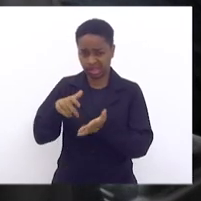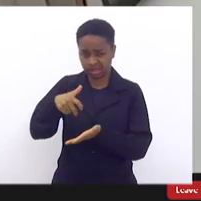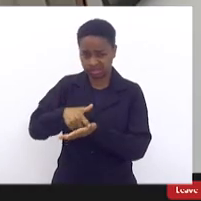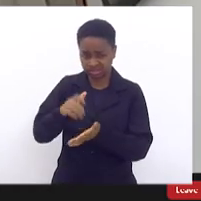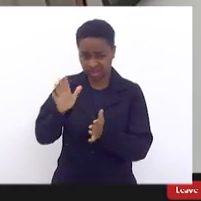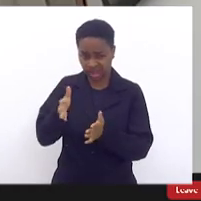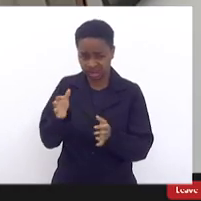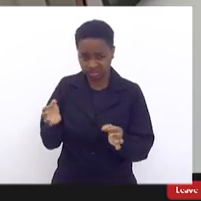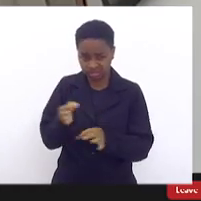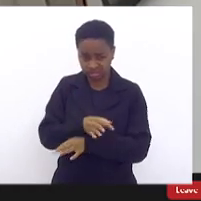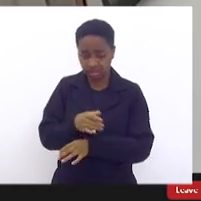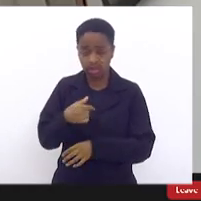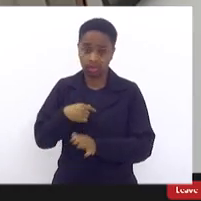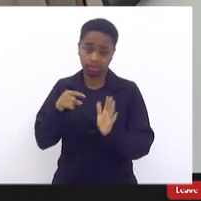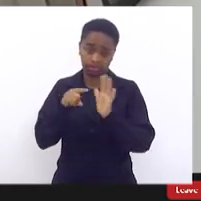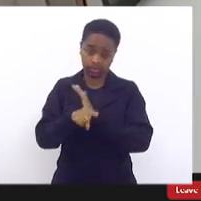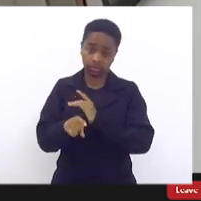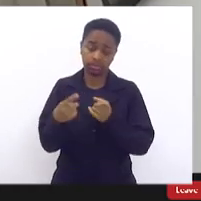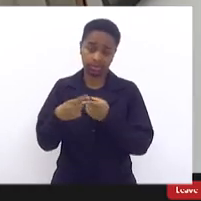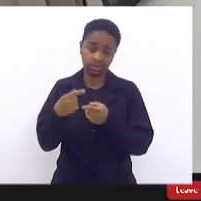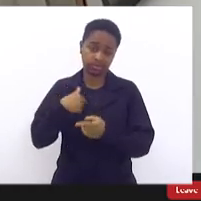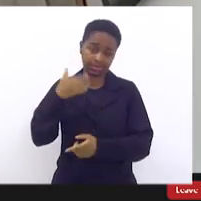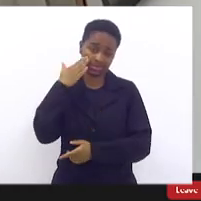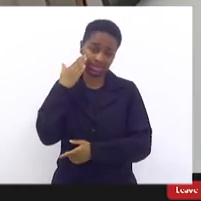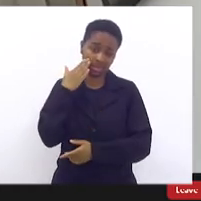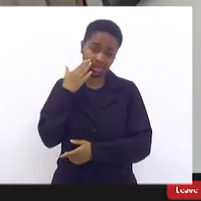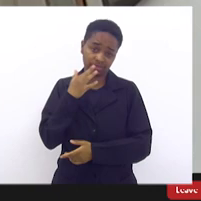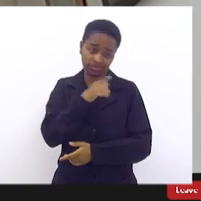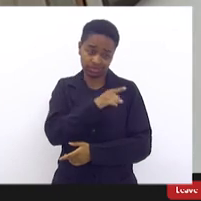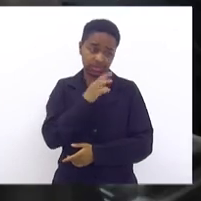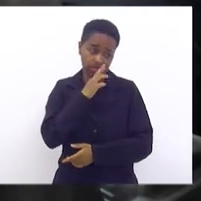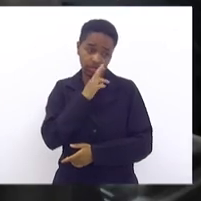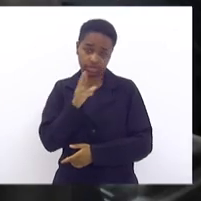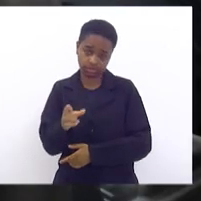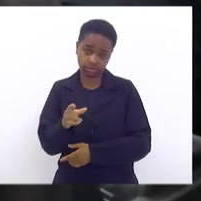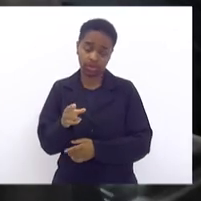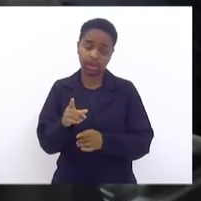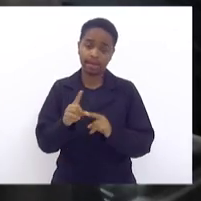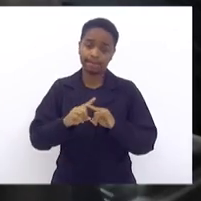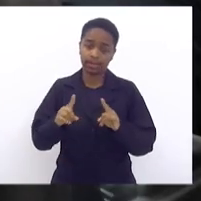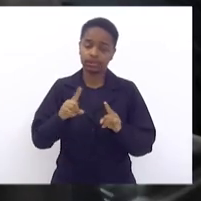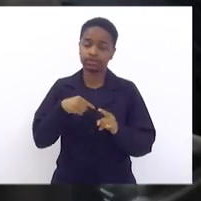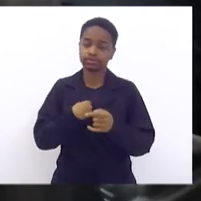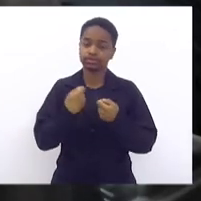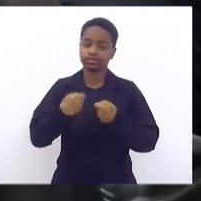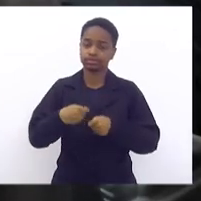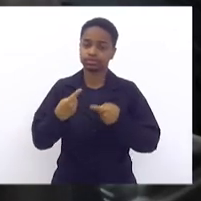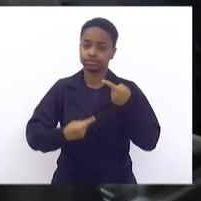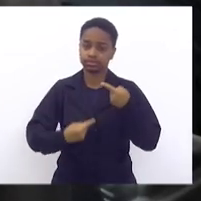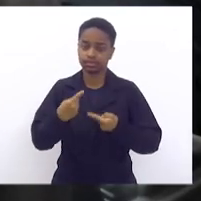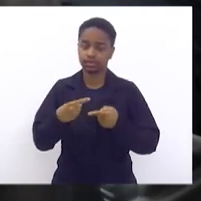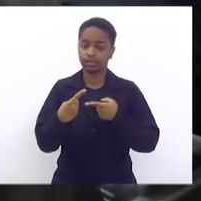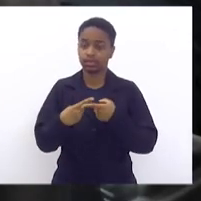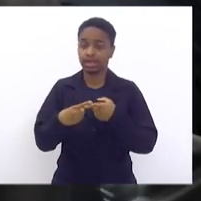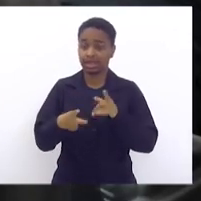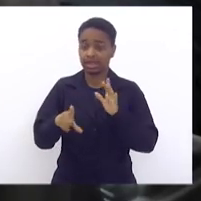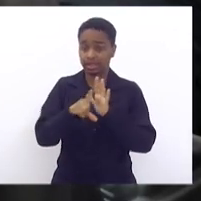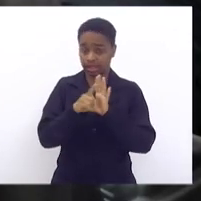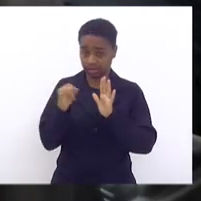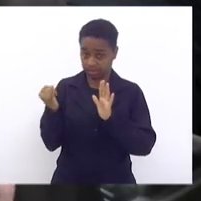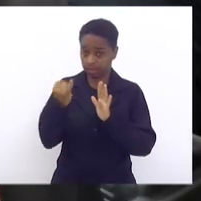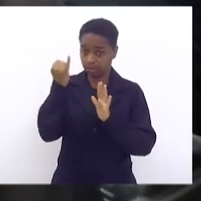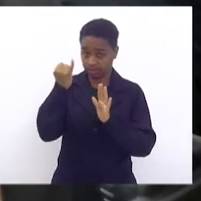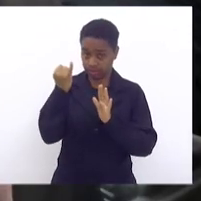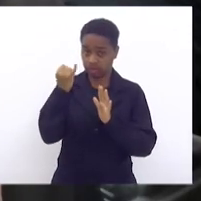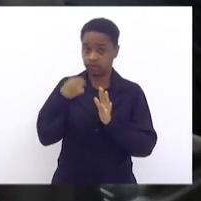essa pergunta já sabendo que a resposta seria que a senhora ia dar, mas é mais para a gente trazer esse debate. A legislação penal, ela é importante. Eu estou